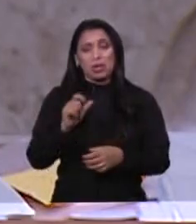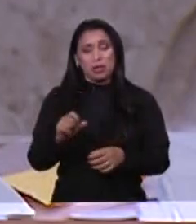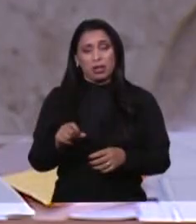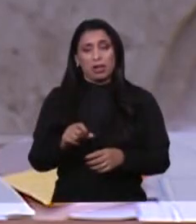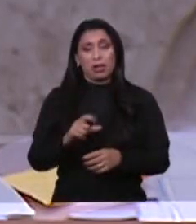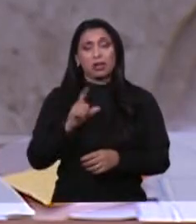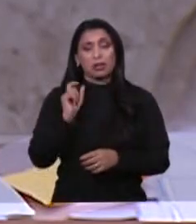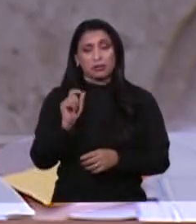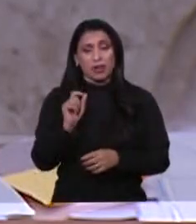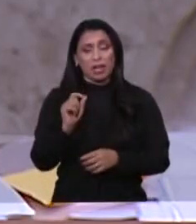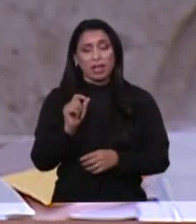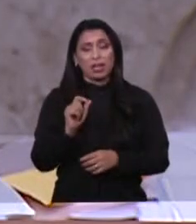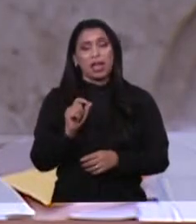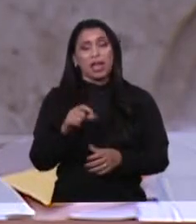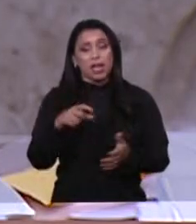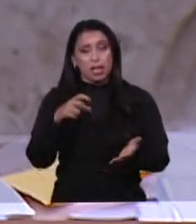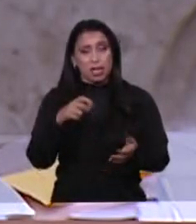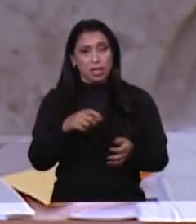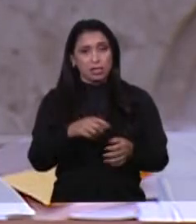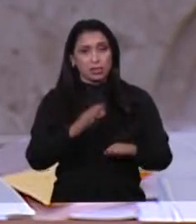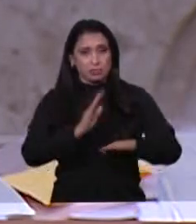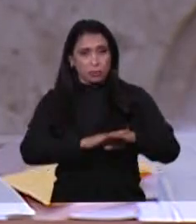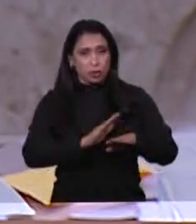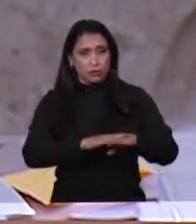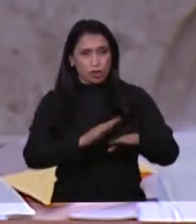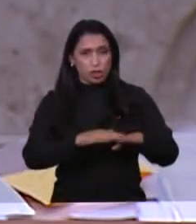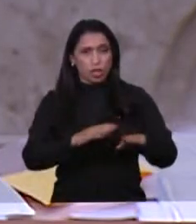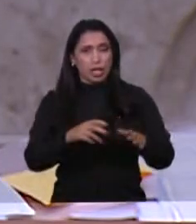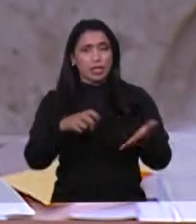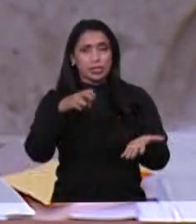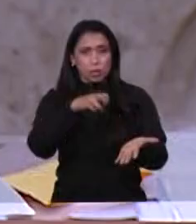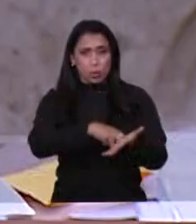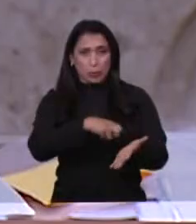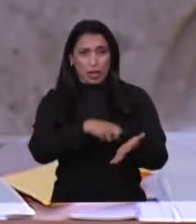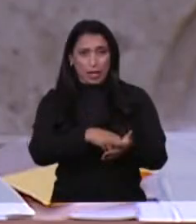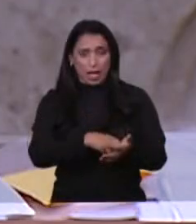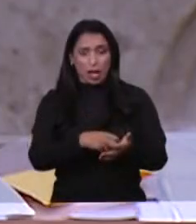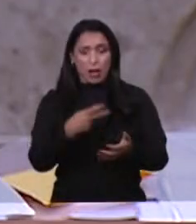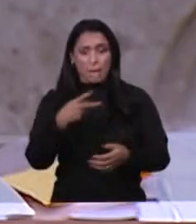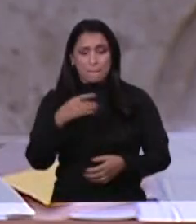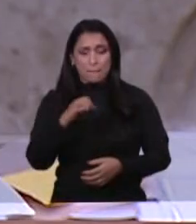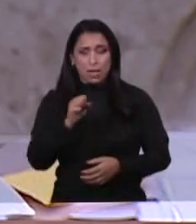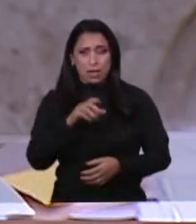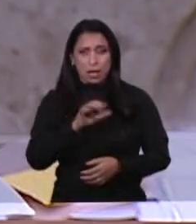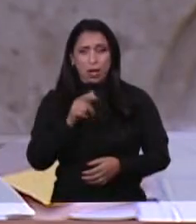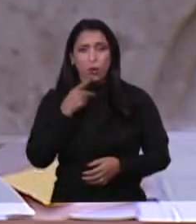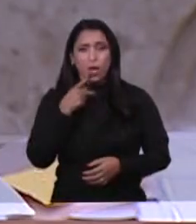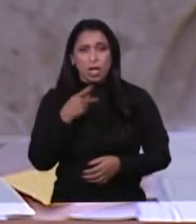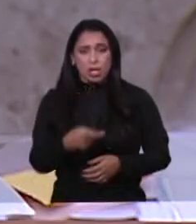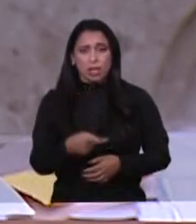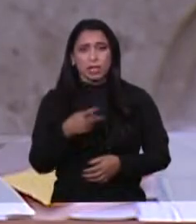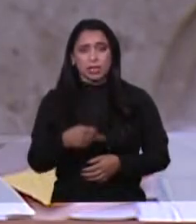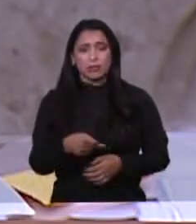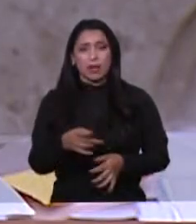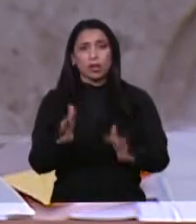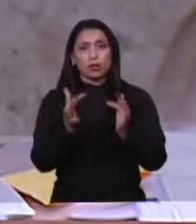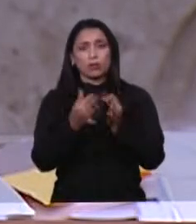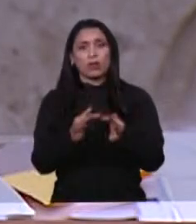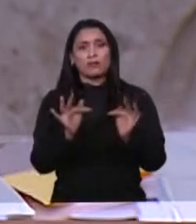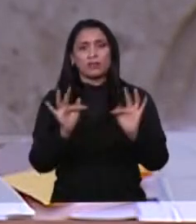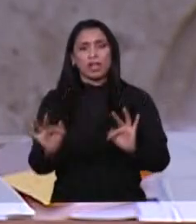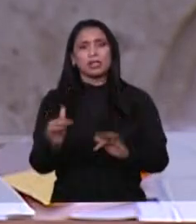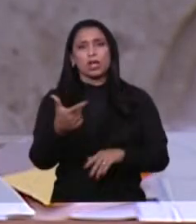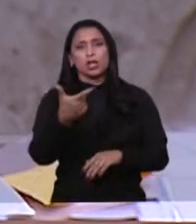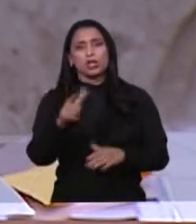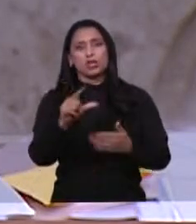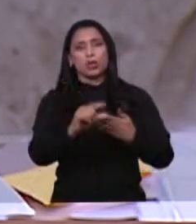eminentes penalistas relembram, a respeito do tema, a emblemática frase de Joseph